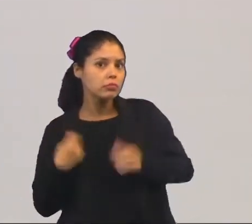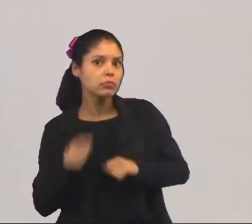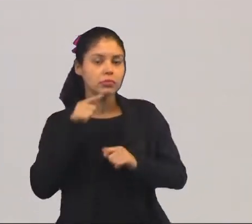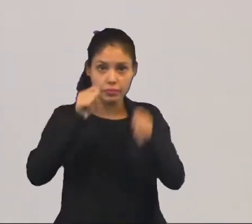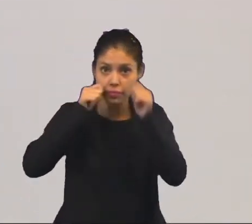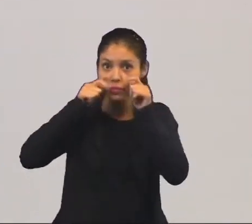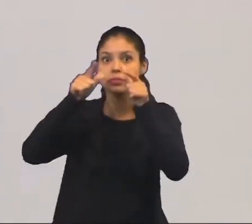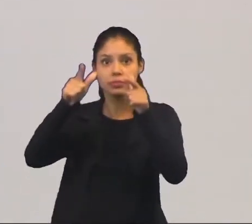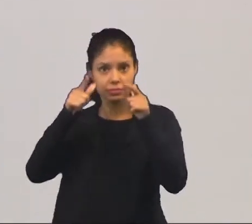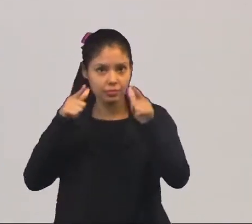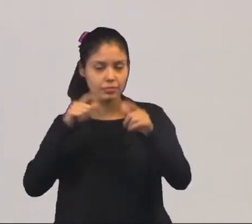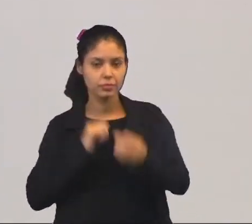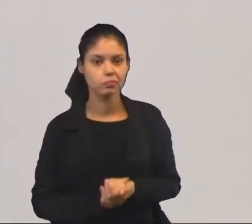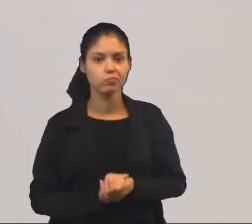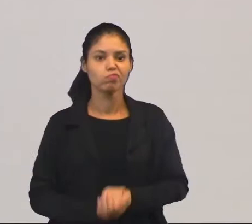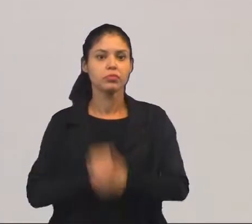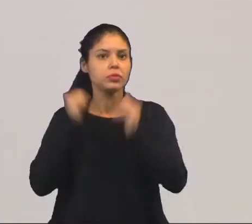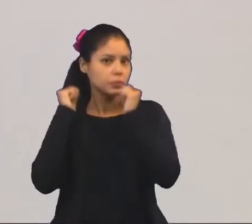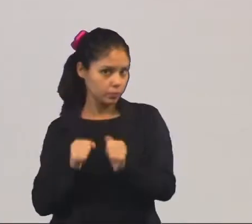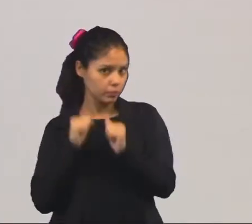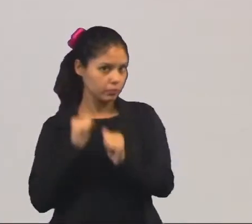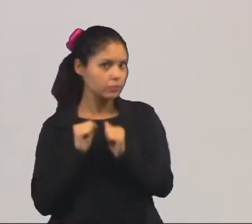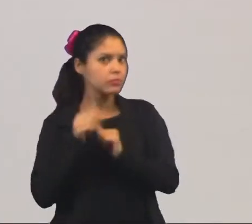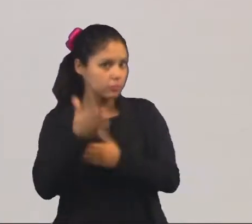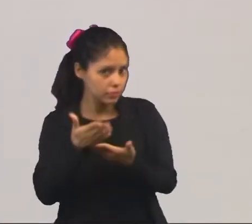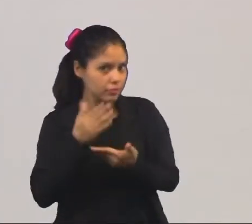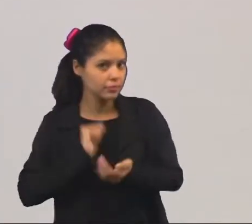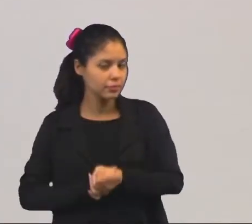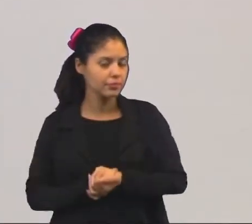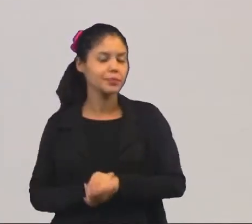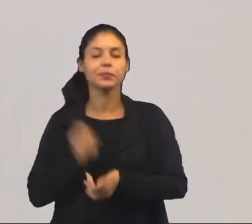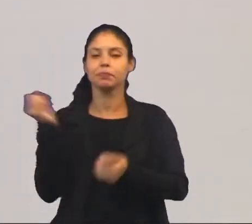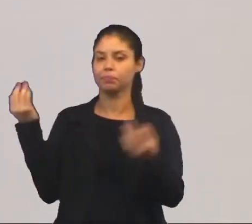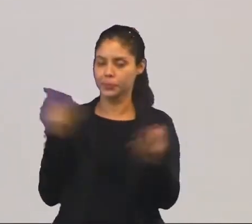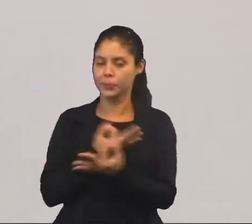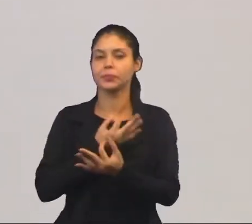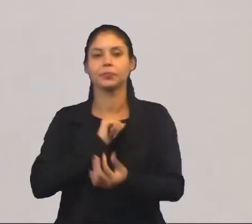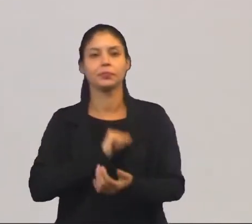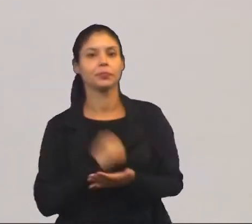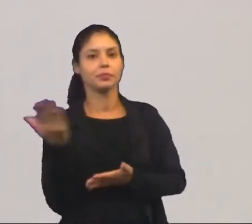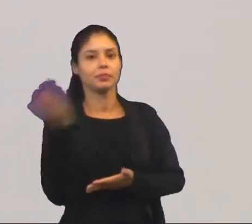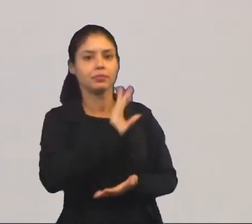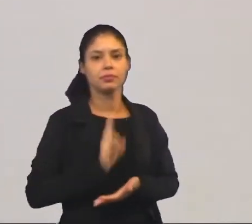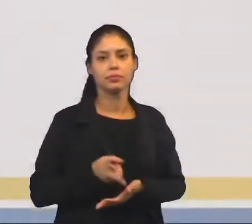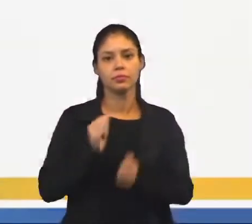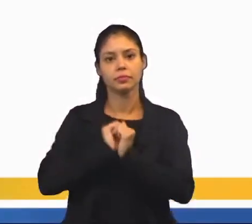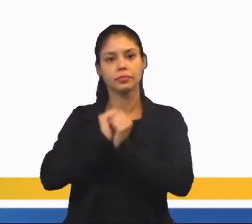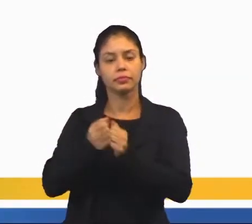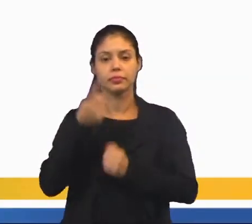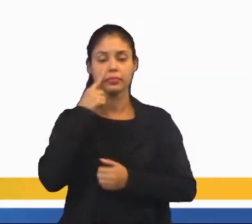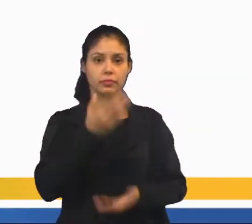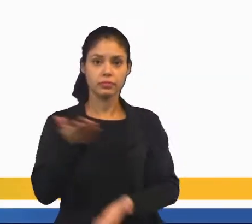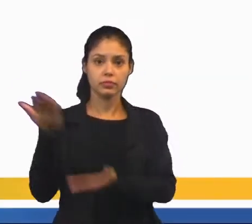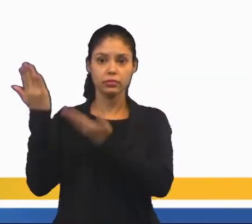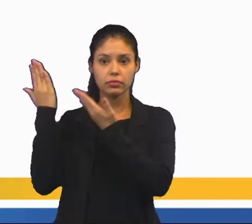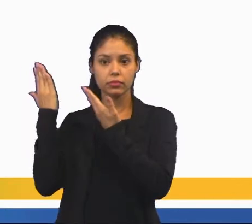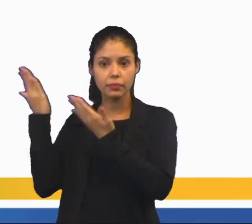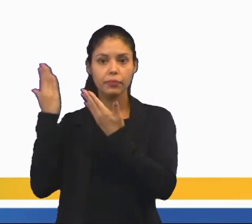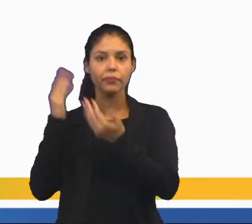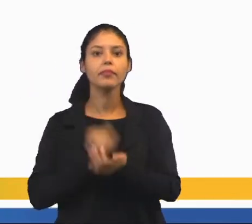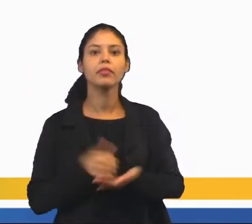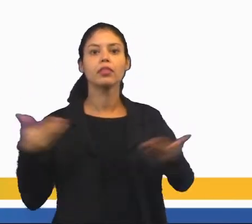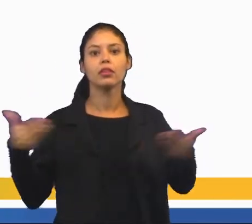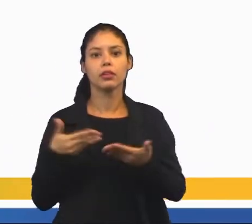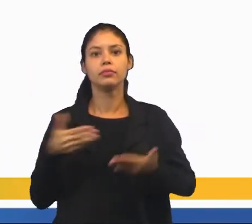preciso da tua participação. Posso contar com isso? Ótimo! Então vamos prosseguir juntos. Olha só, quero